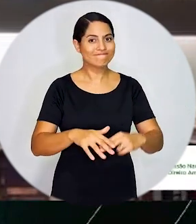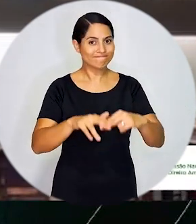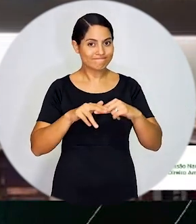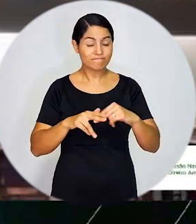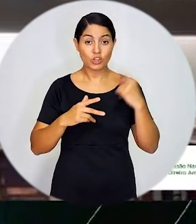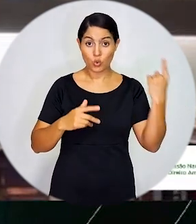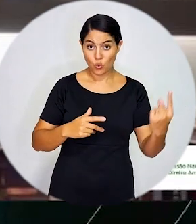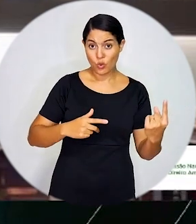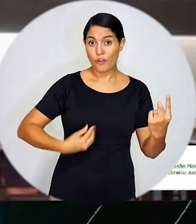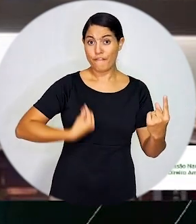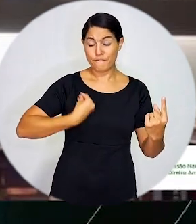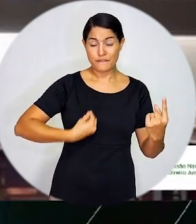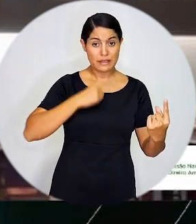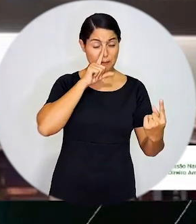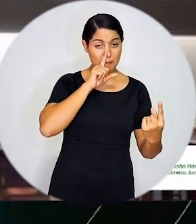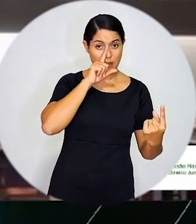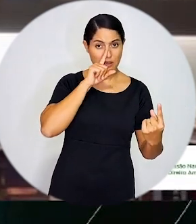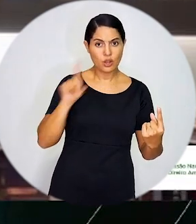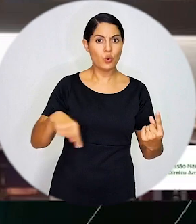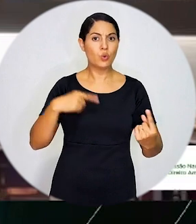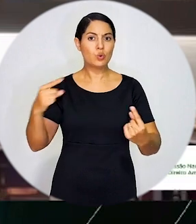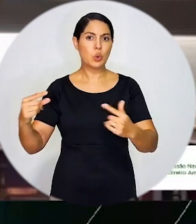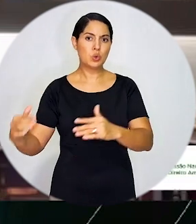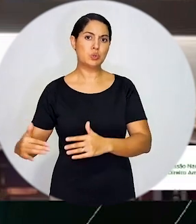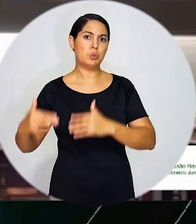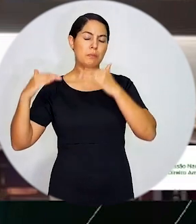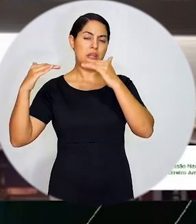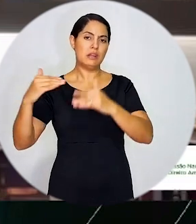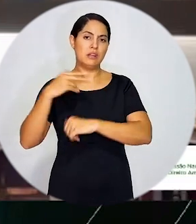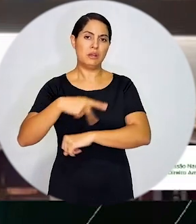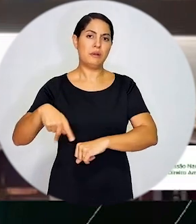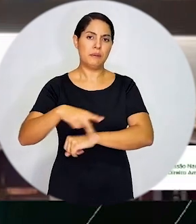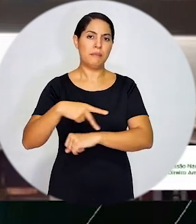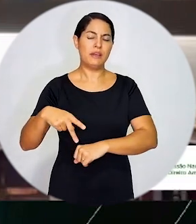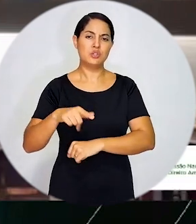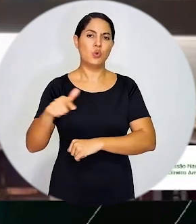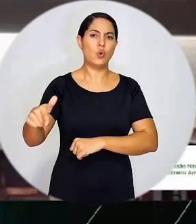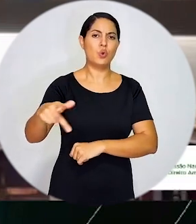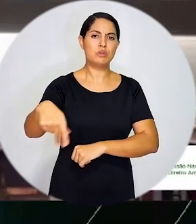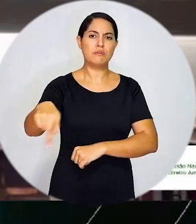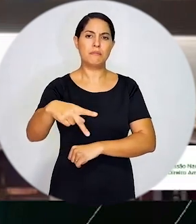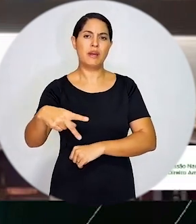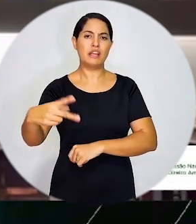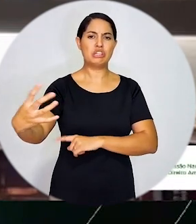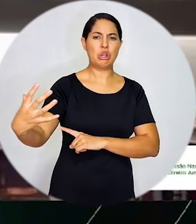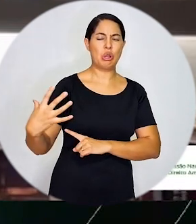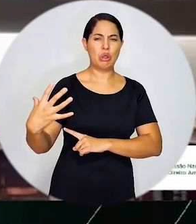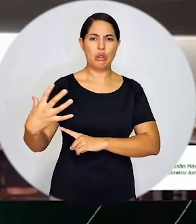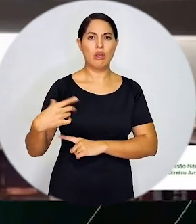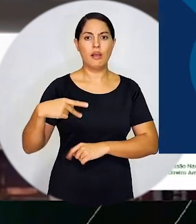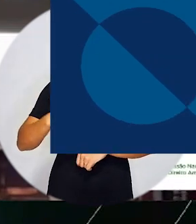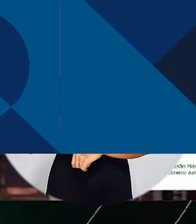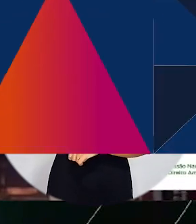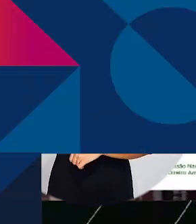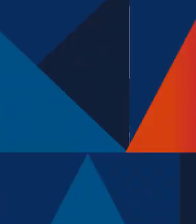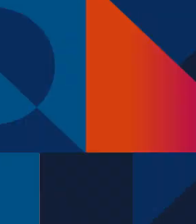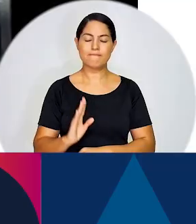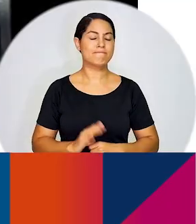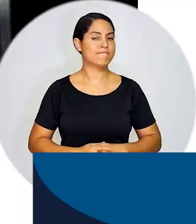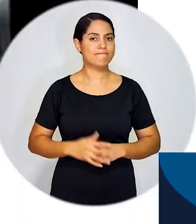coloca em risco a vida e o outro a soberania nacional para gerir os nossos biomas e os nossos